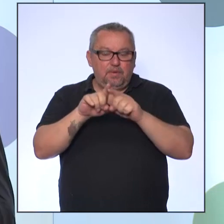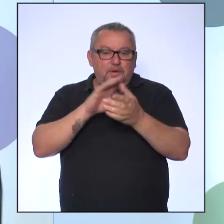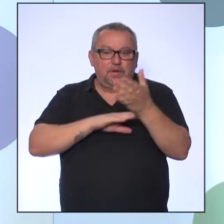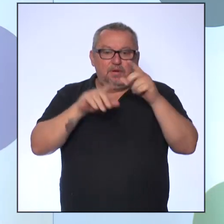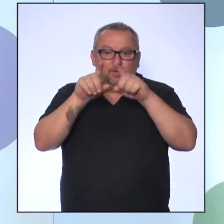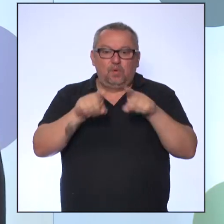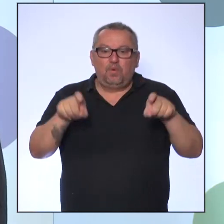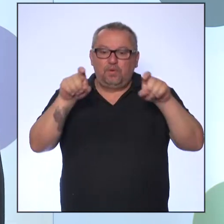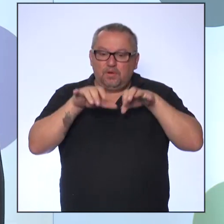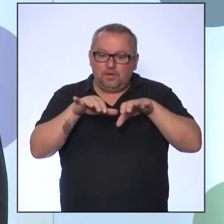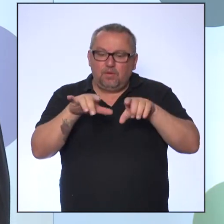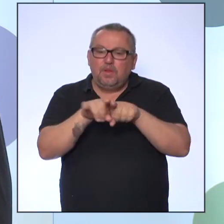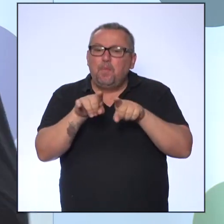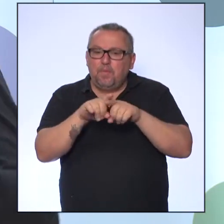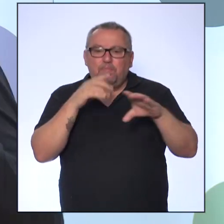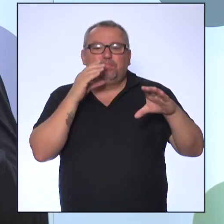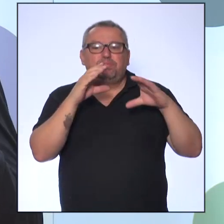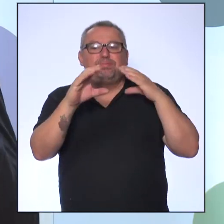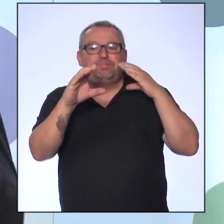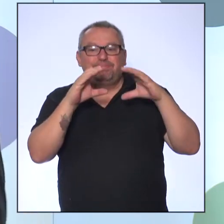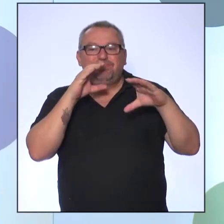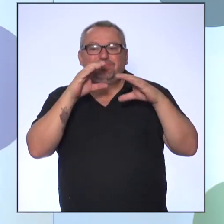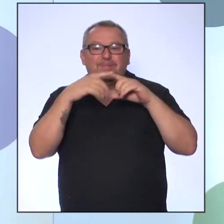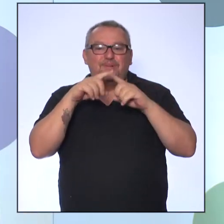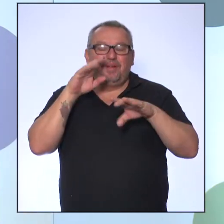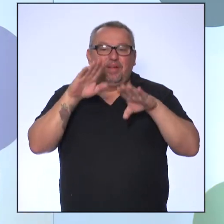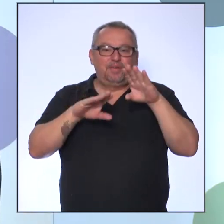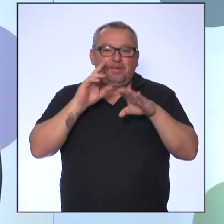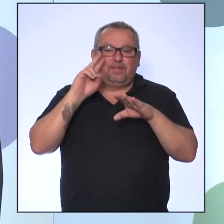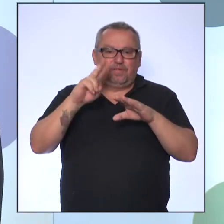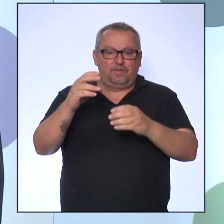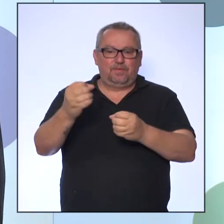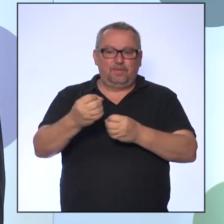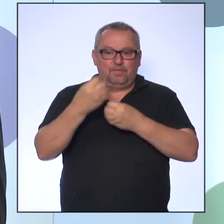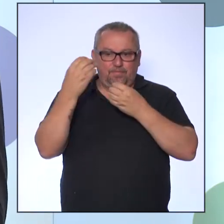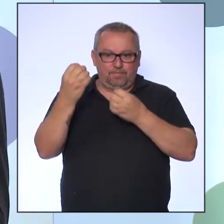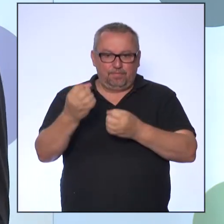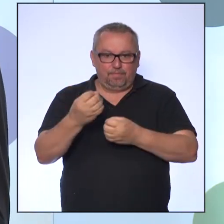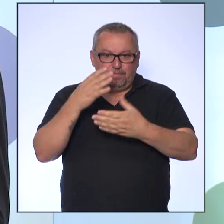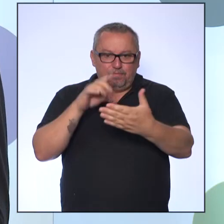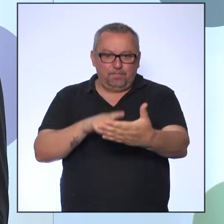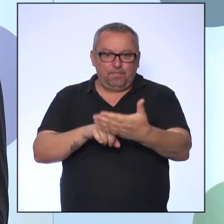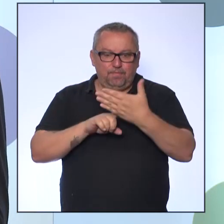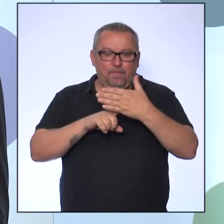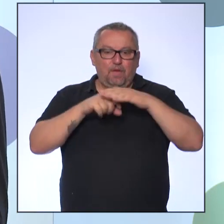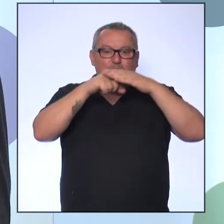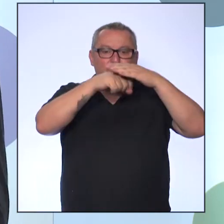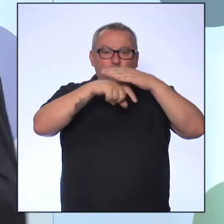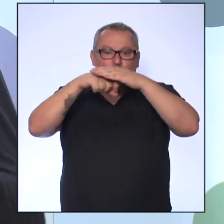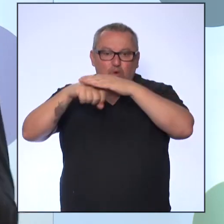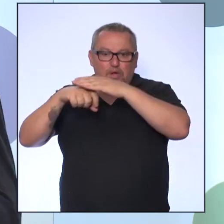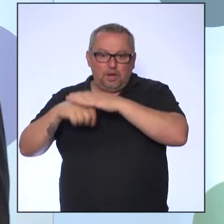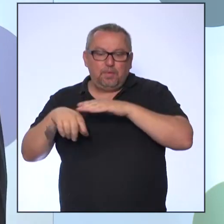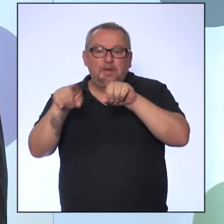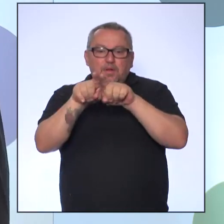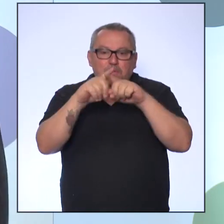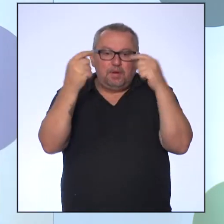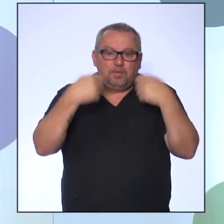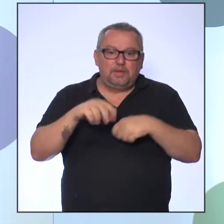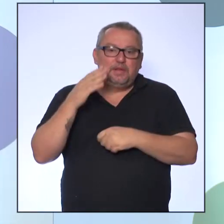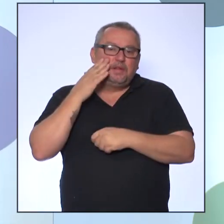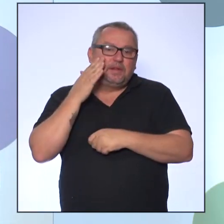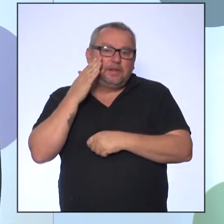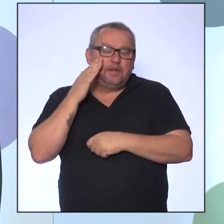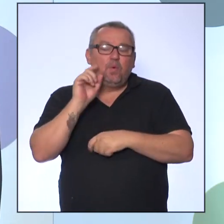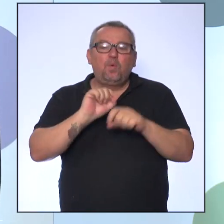até na comunicação. Porque às vezes a gente vê informações que são passadas para nós através de fluxogramas. E a gente precisa entender o que essa